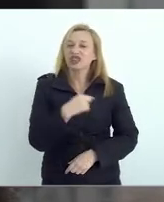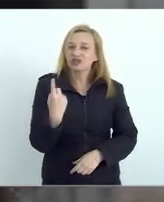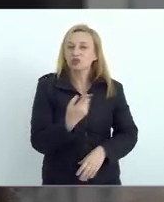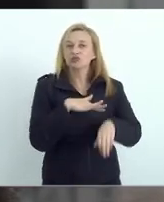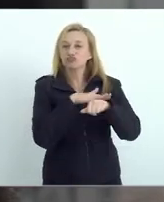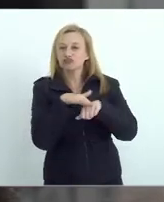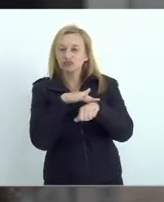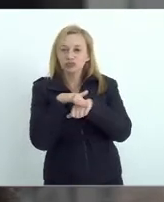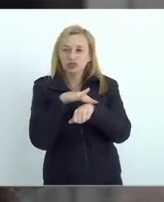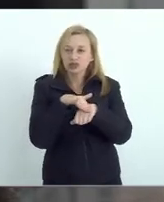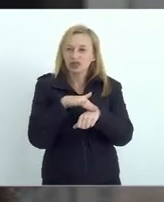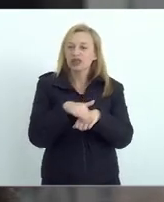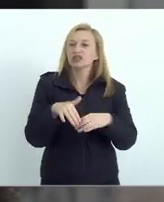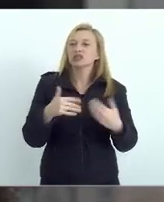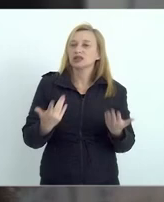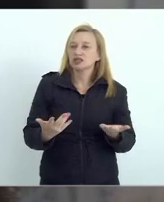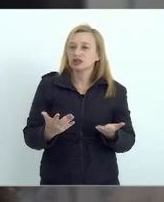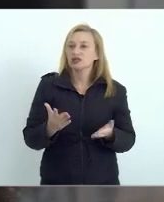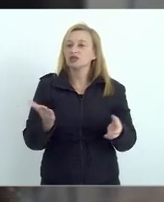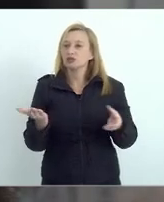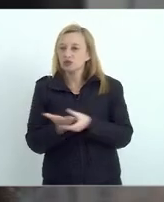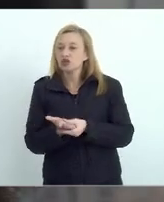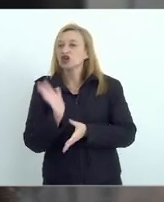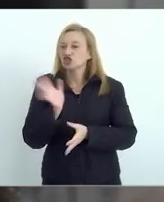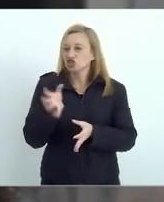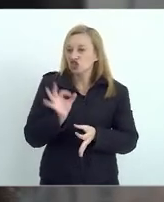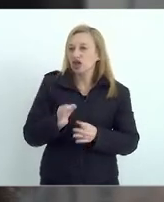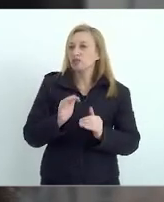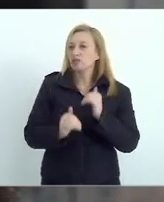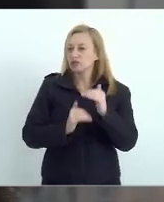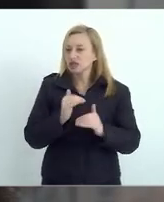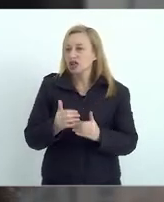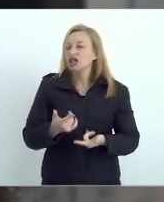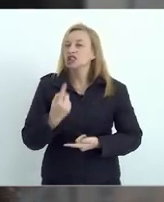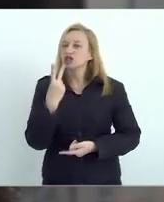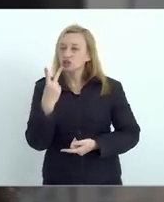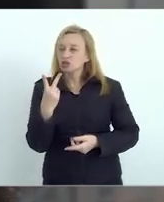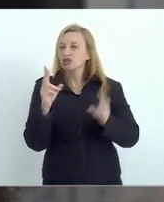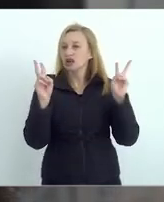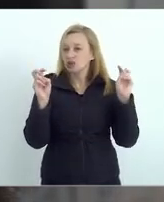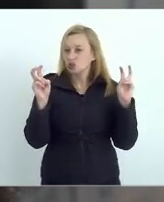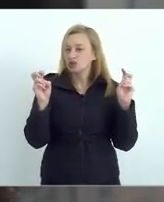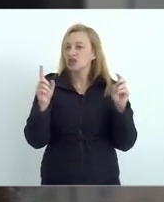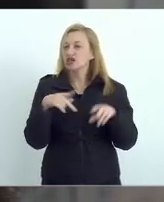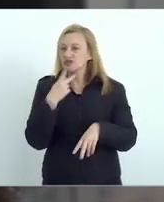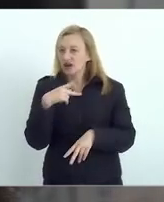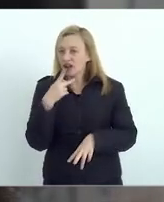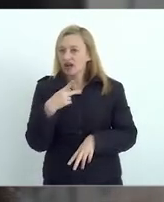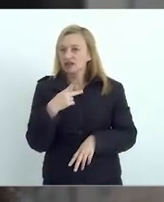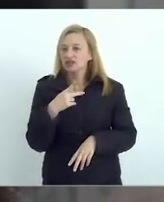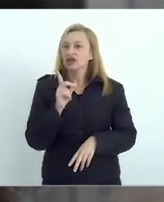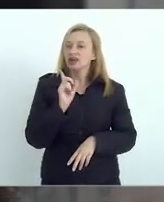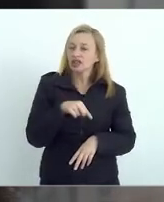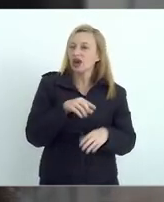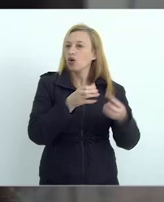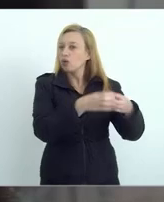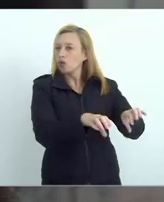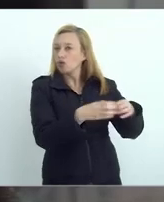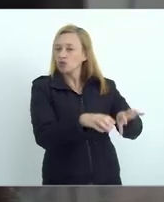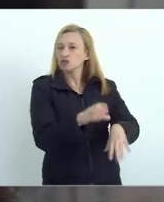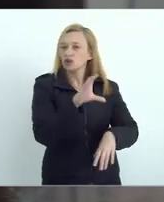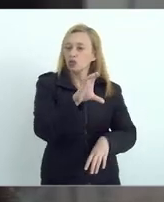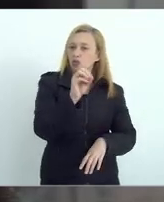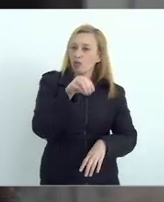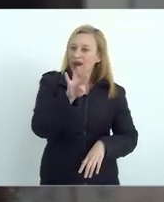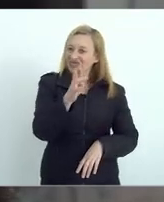nossa conversa esses processos já foram movimentados e a gente tem duas questões aqui as terem tratado que é do concurso de